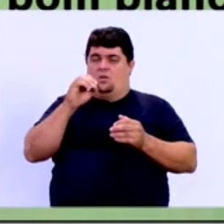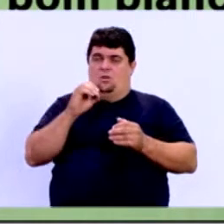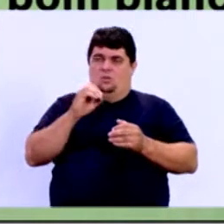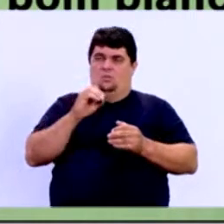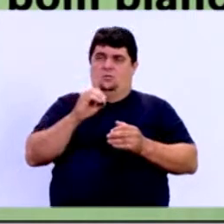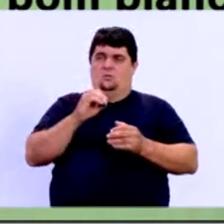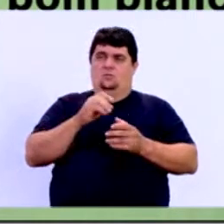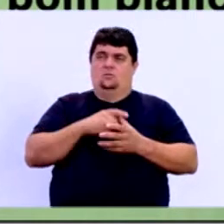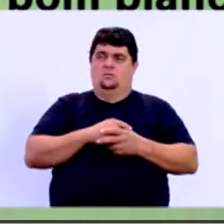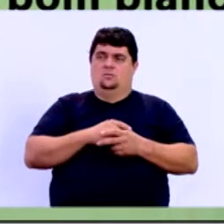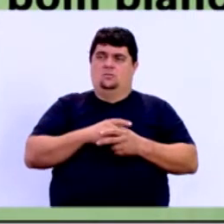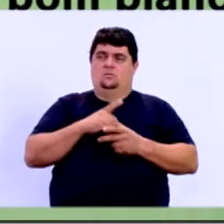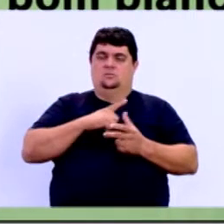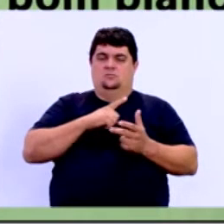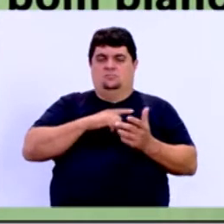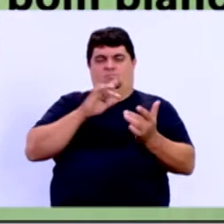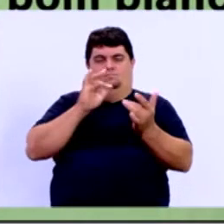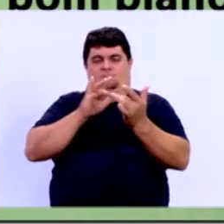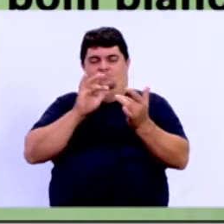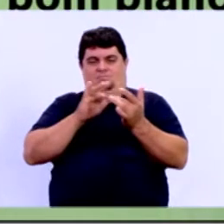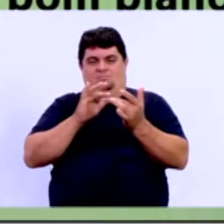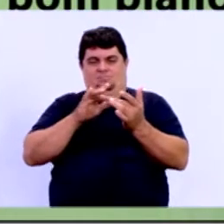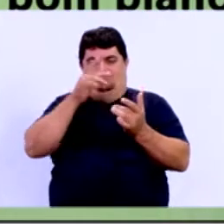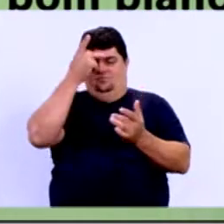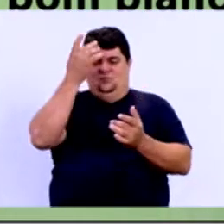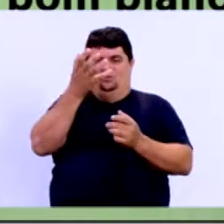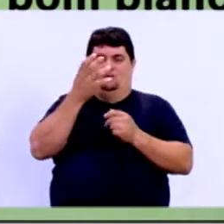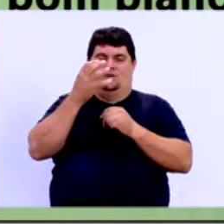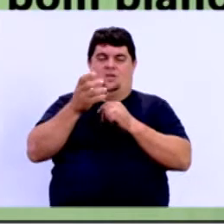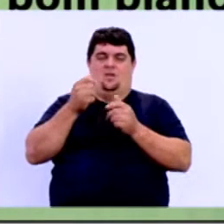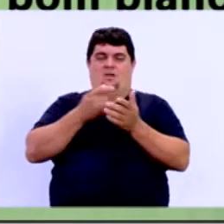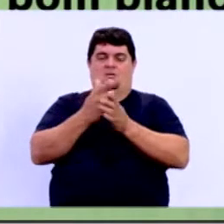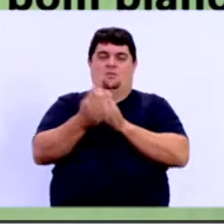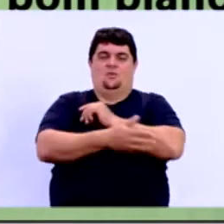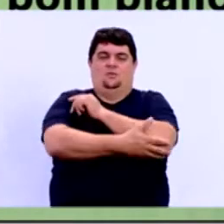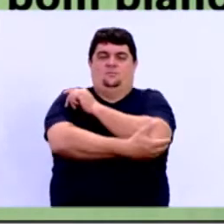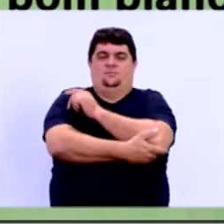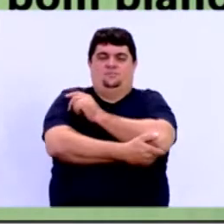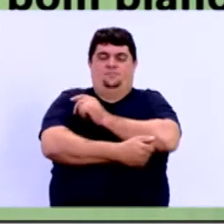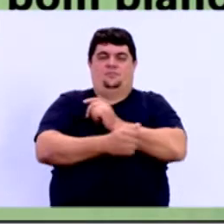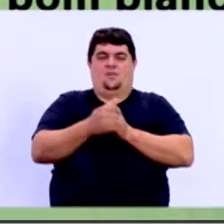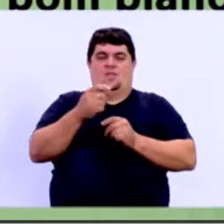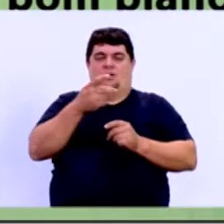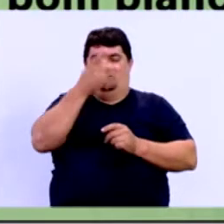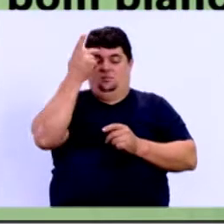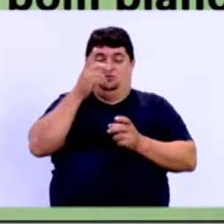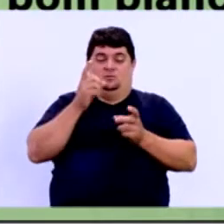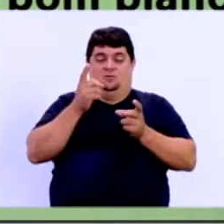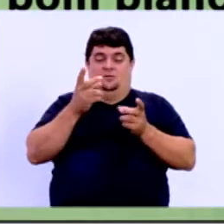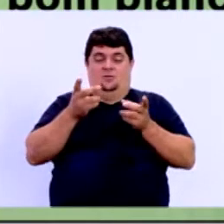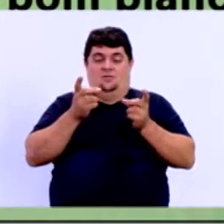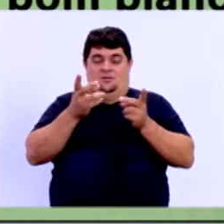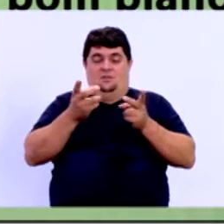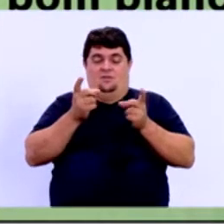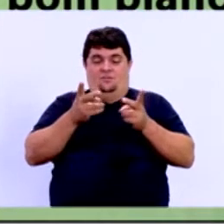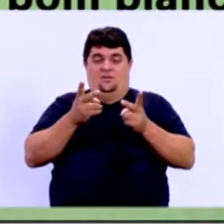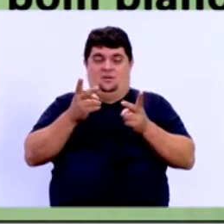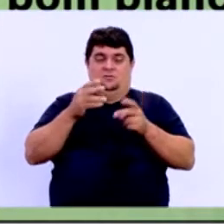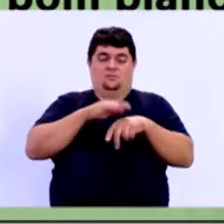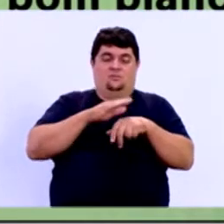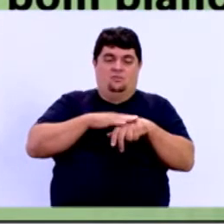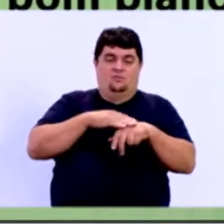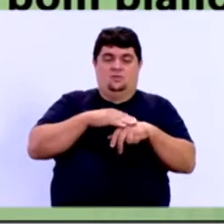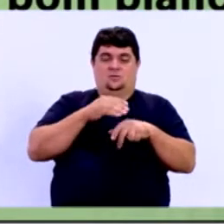lucros, interagem com os compradores. Então, o vendedor interage com o comprador, que